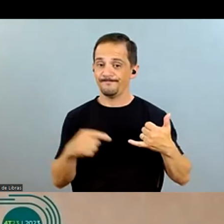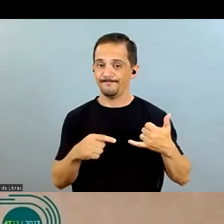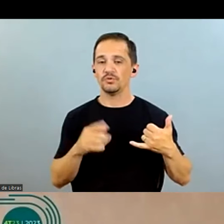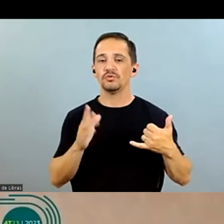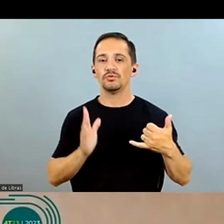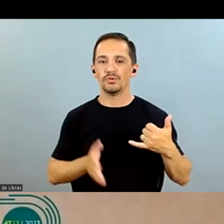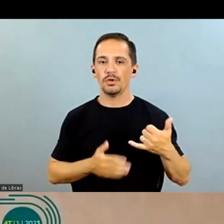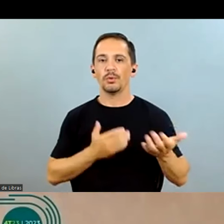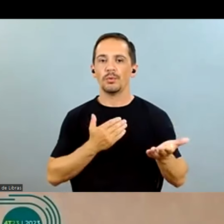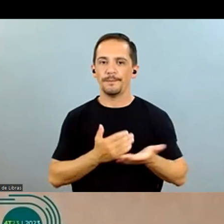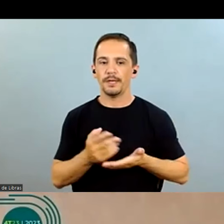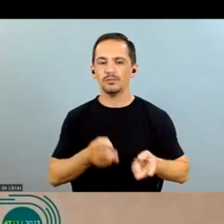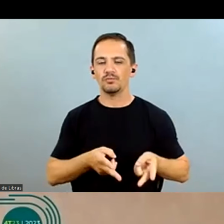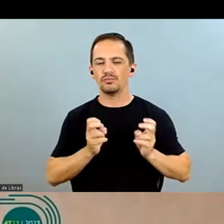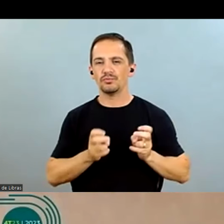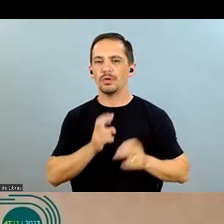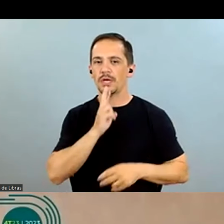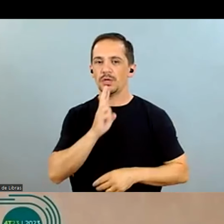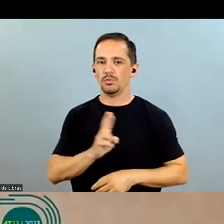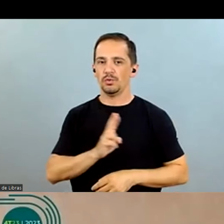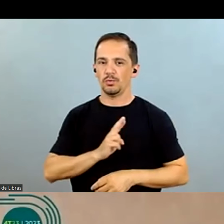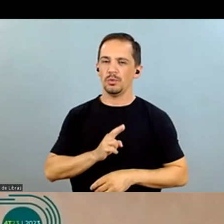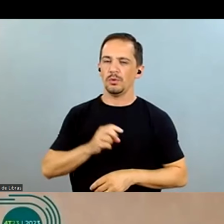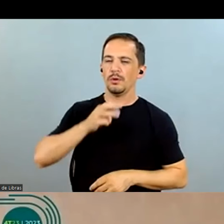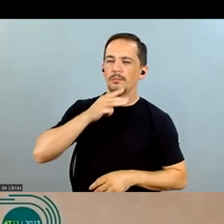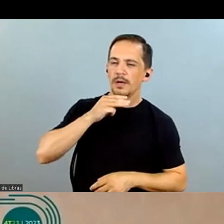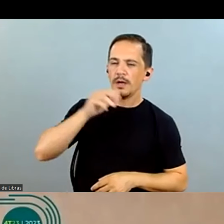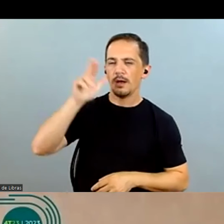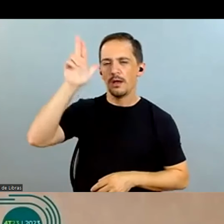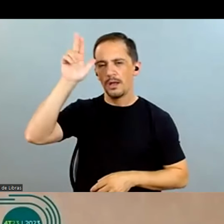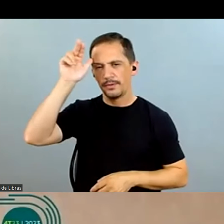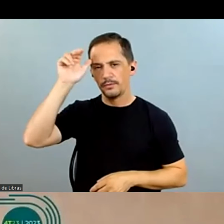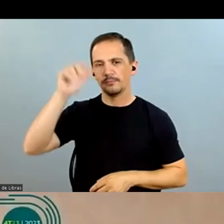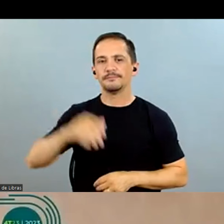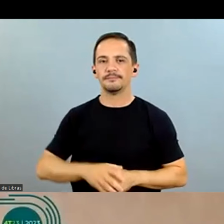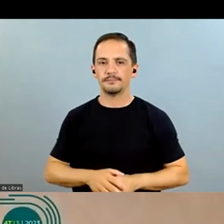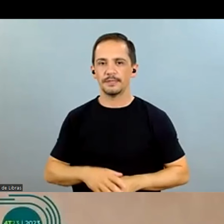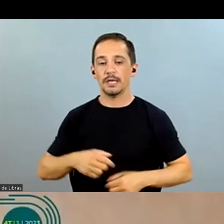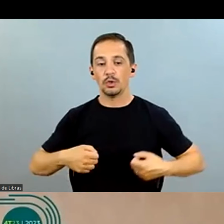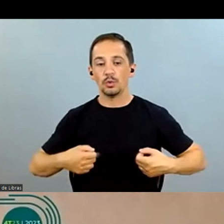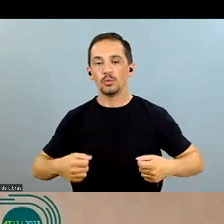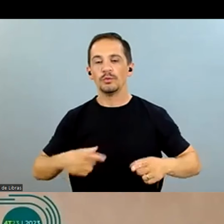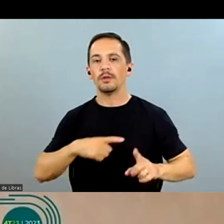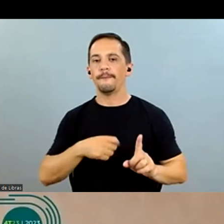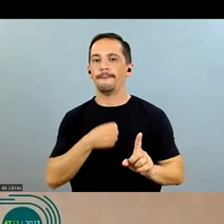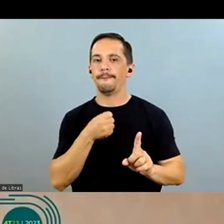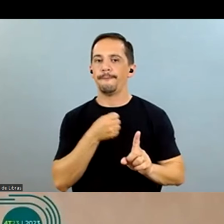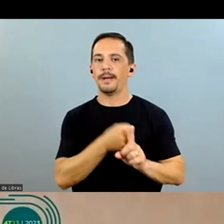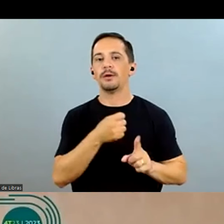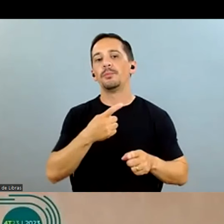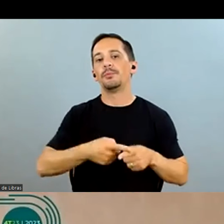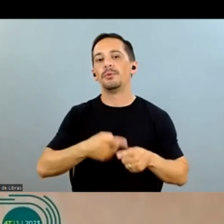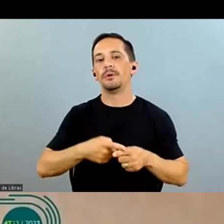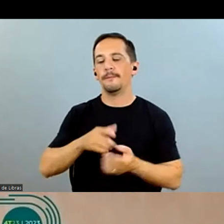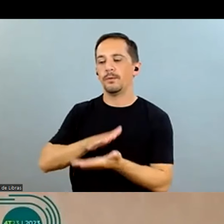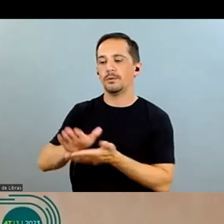de meados de Março início de Abril então nós devemos ter aí o impacto nos custos pela maior autoprodução de energia eh